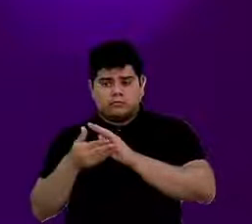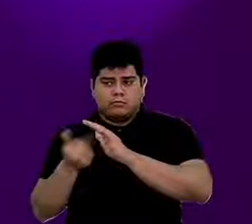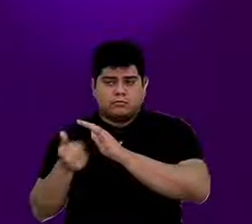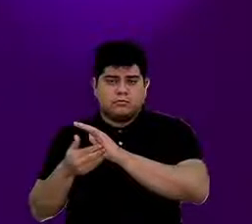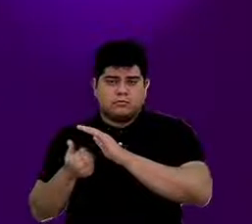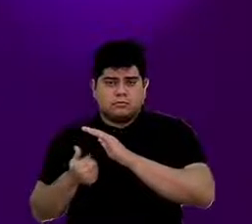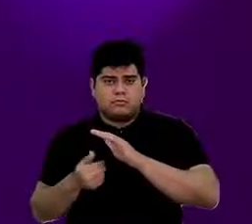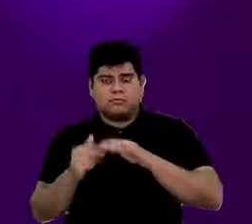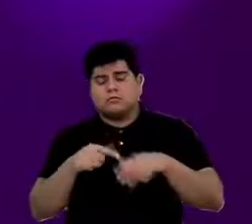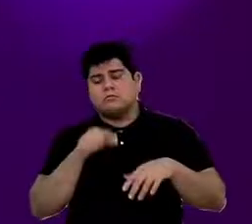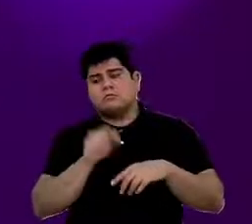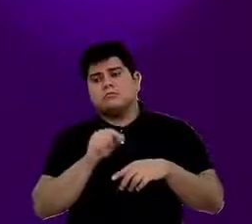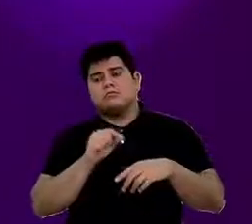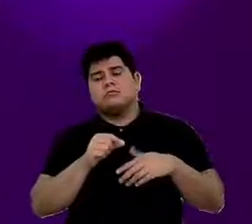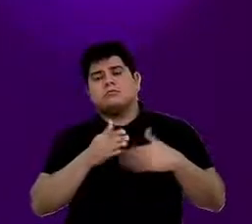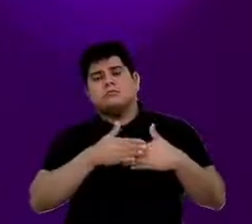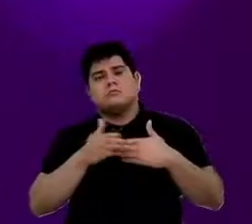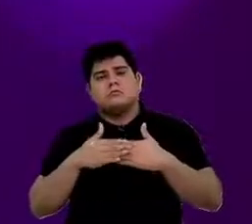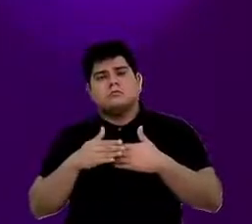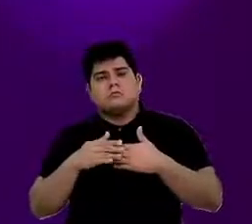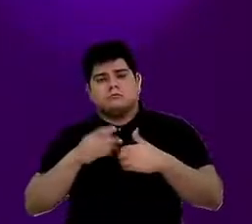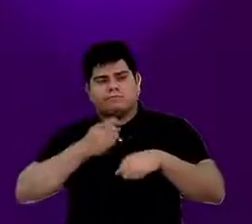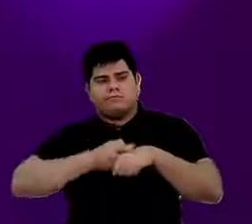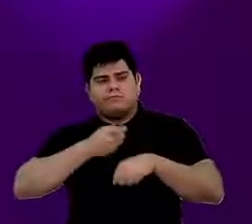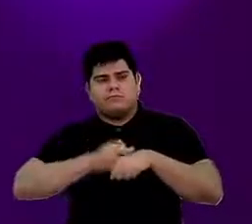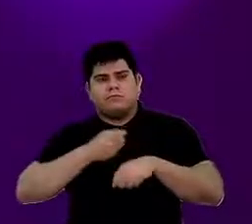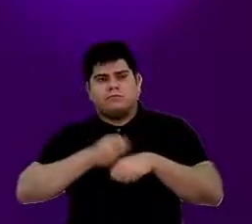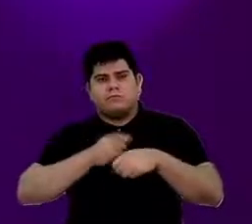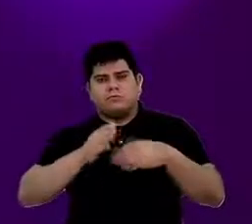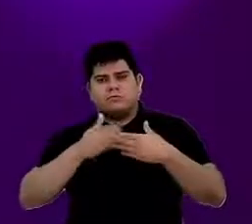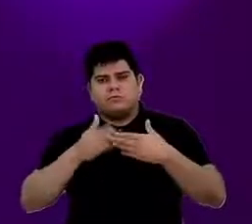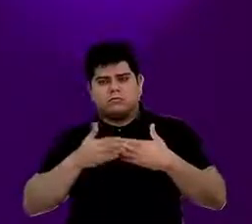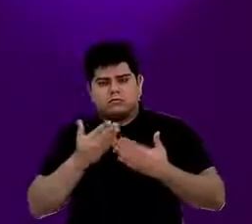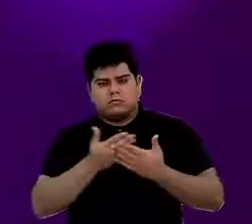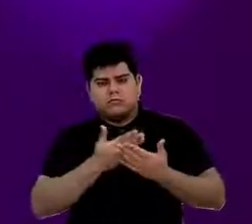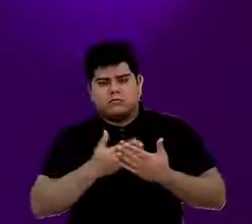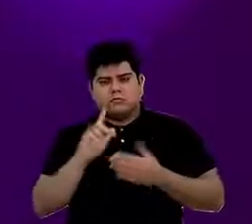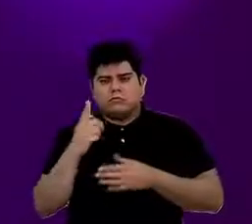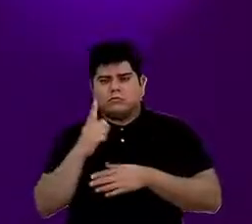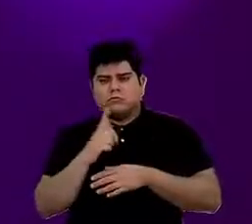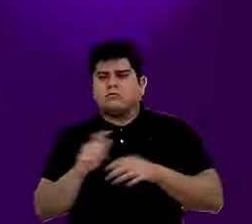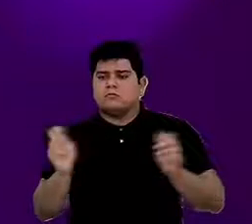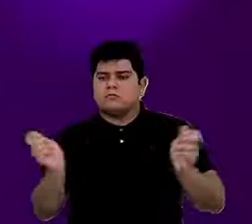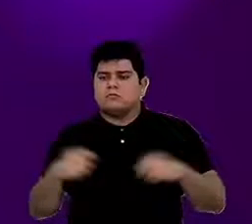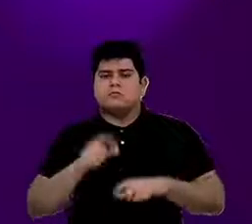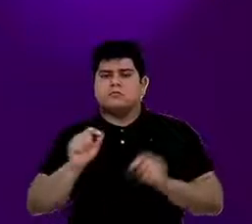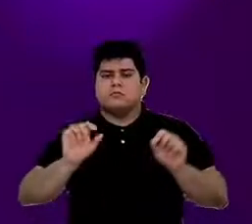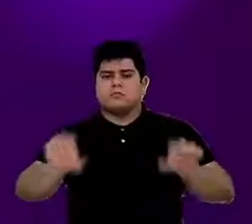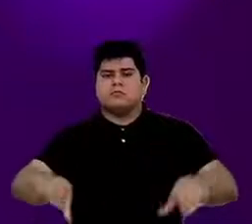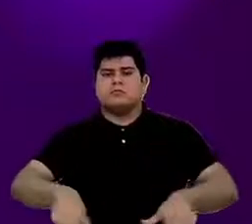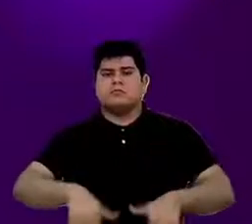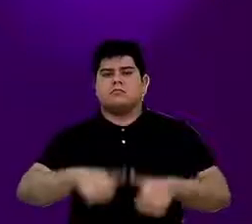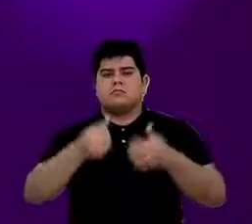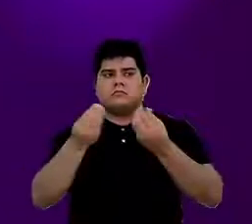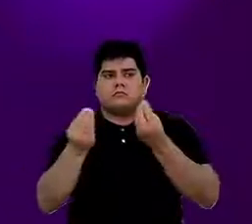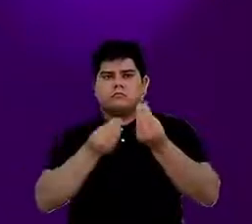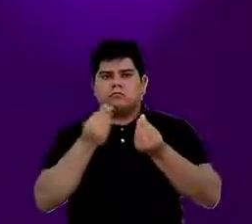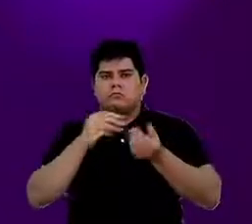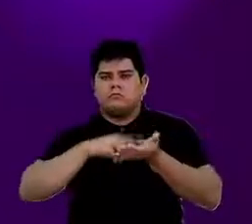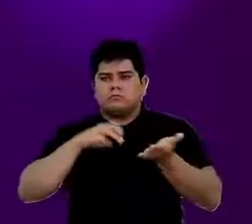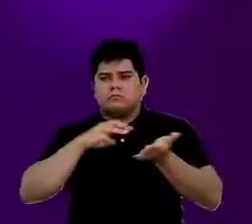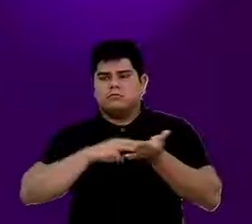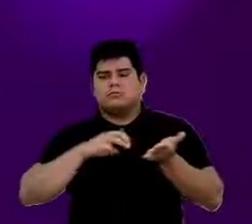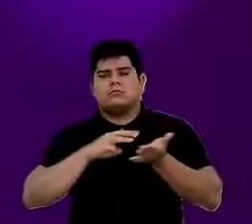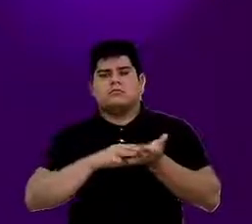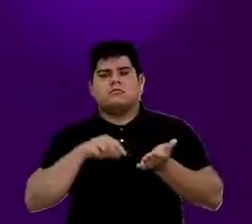as placas calcificadas do estudo angiográfico, permitindo, assim, uma melhor acurácia do método,